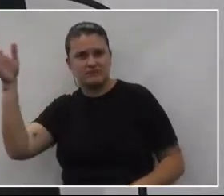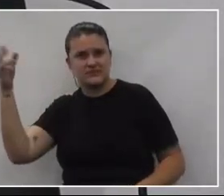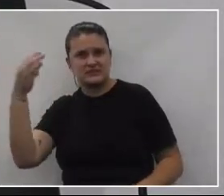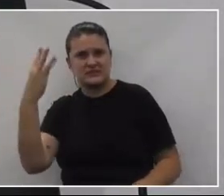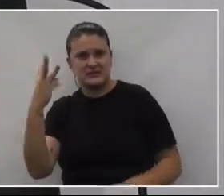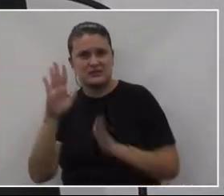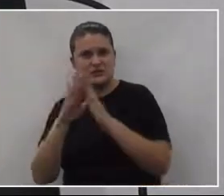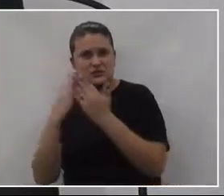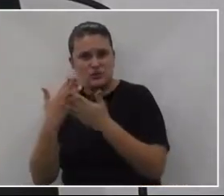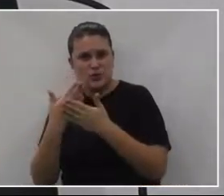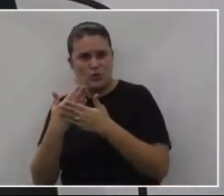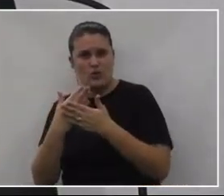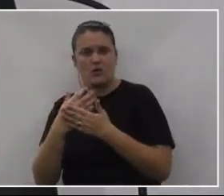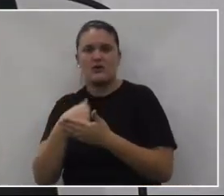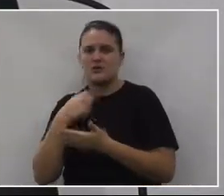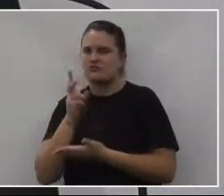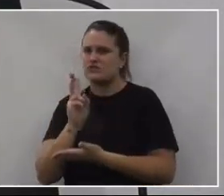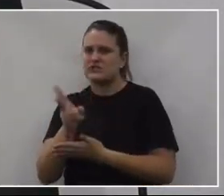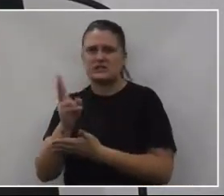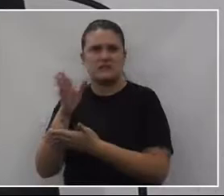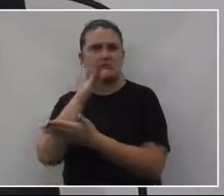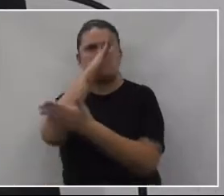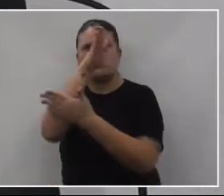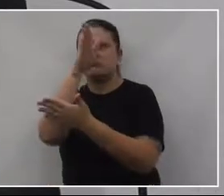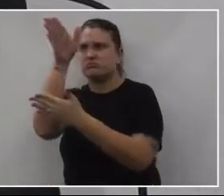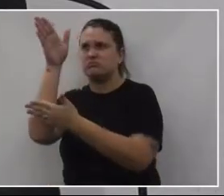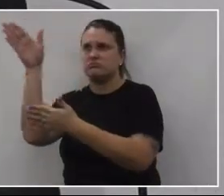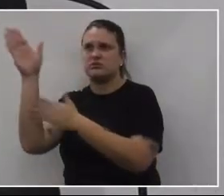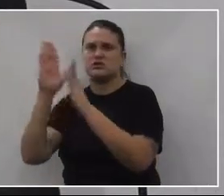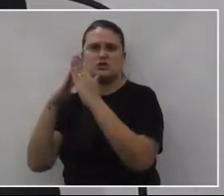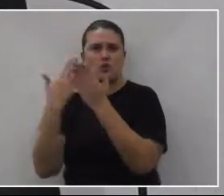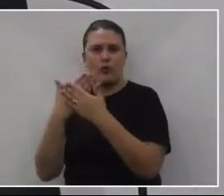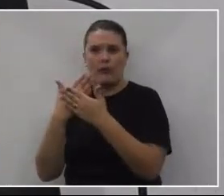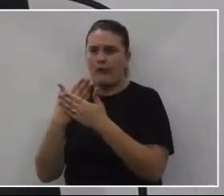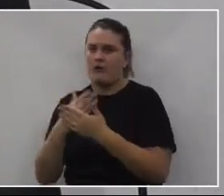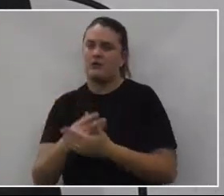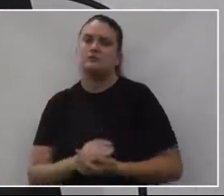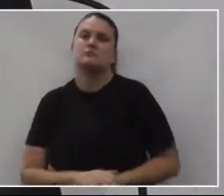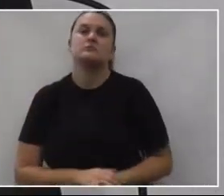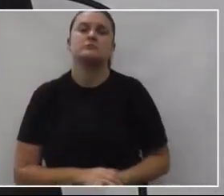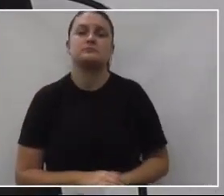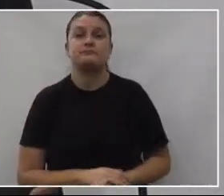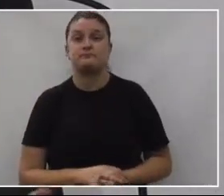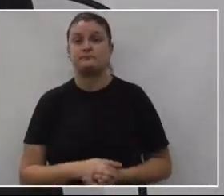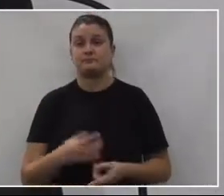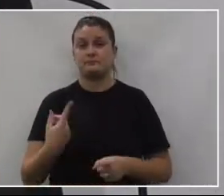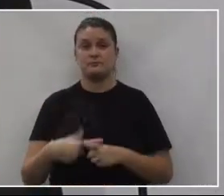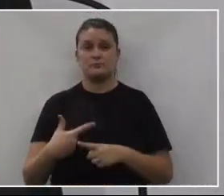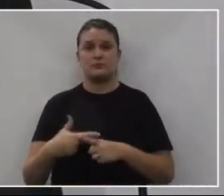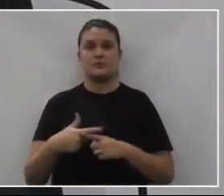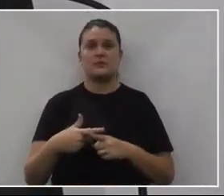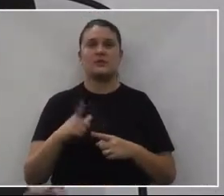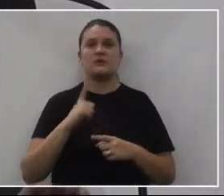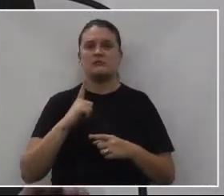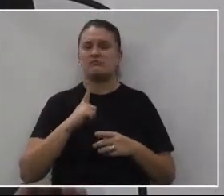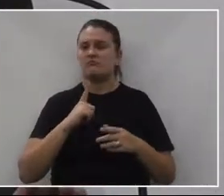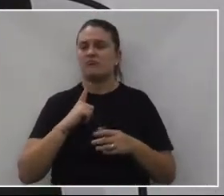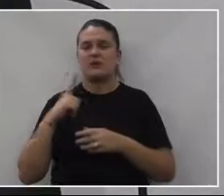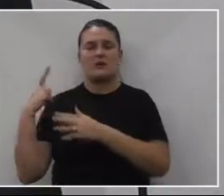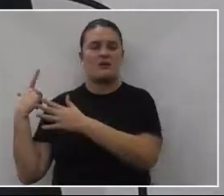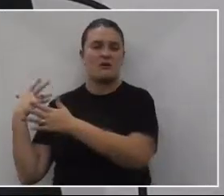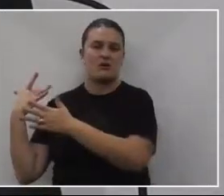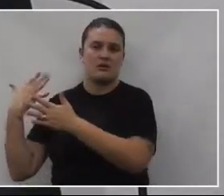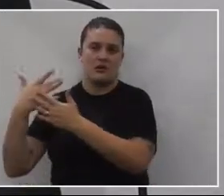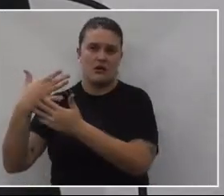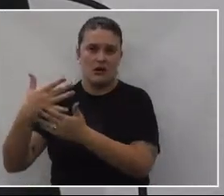em 4 escolas, melhor dizendo, há 2 semanas atrás em 2 escolas da região, para que a gente possa, ao longo do ano, atendendo todas elas. E aí